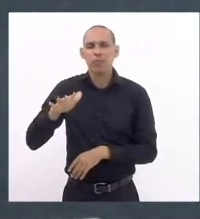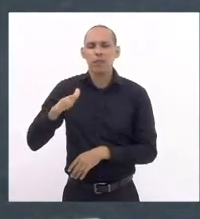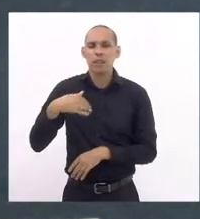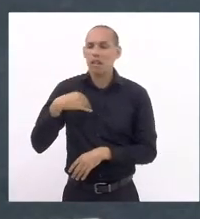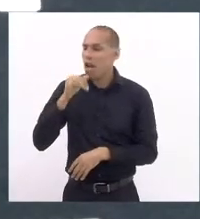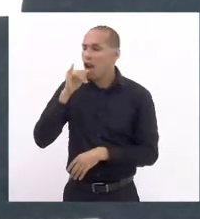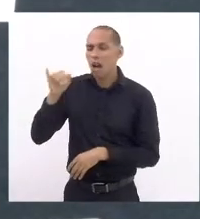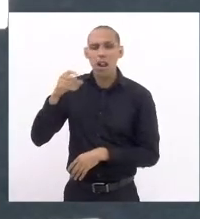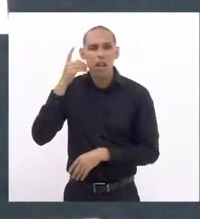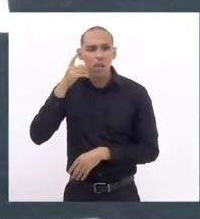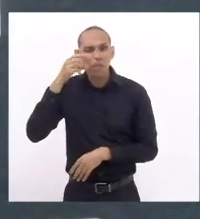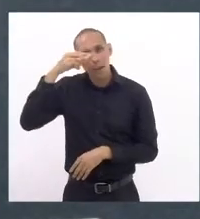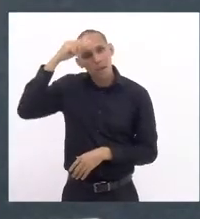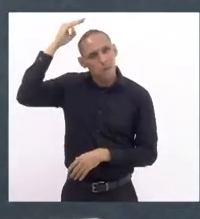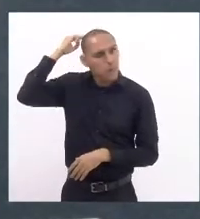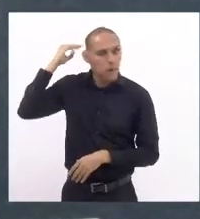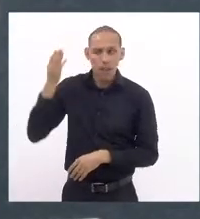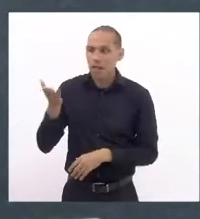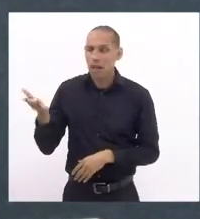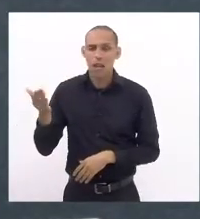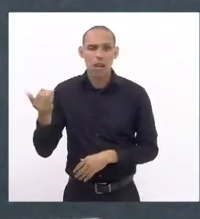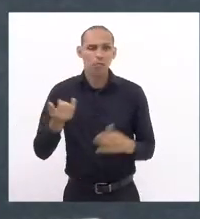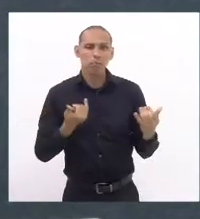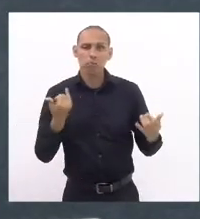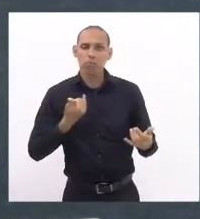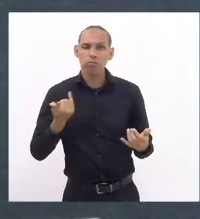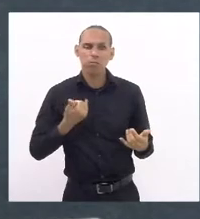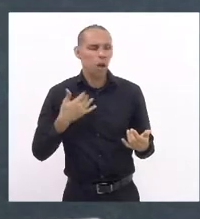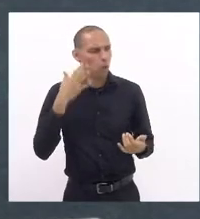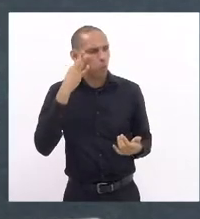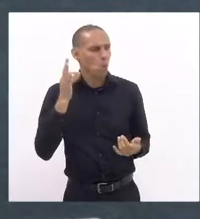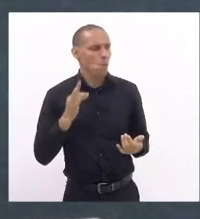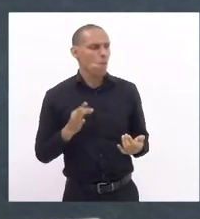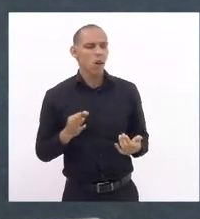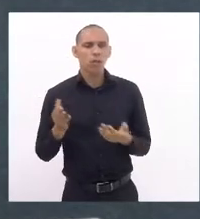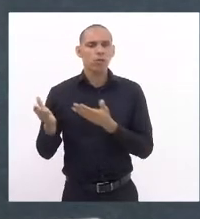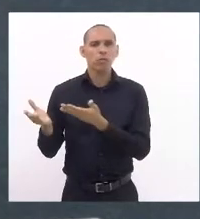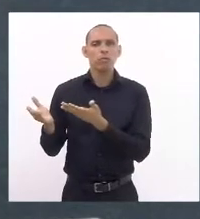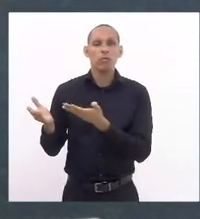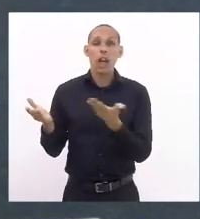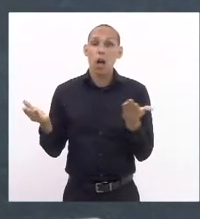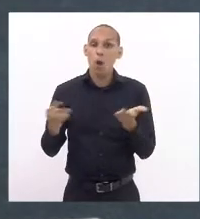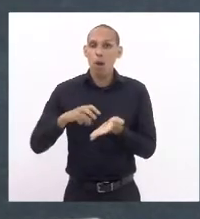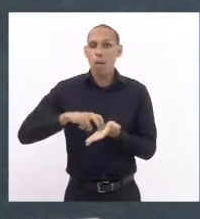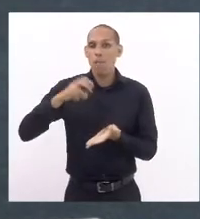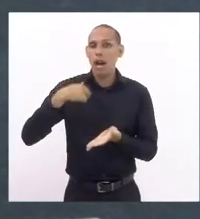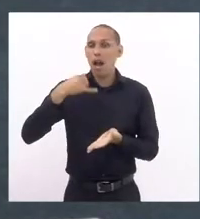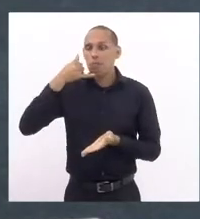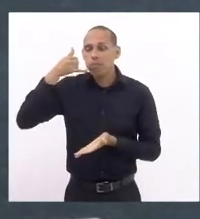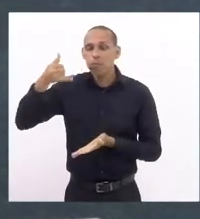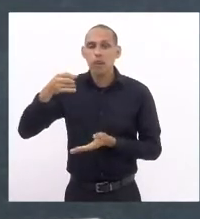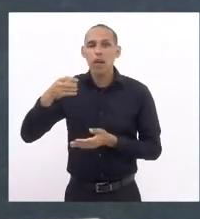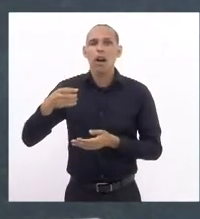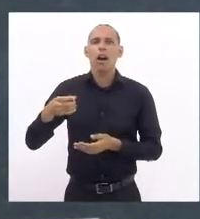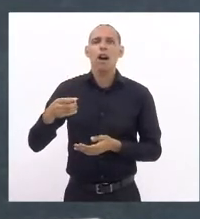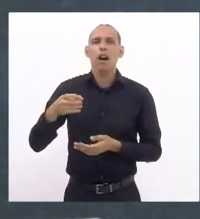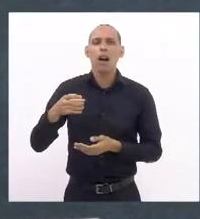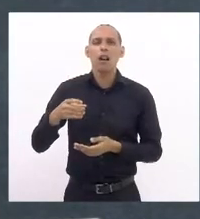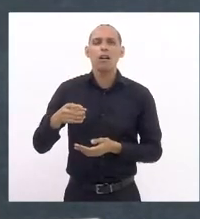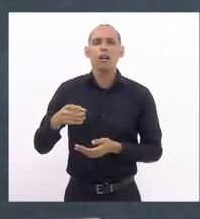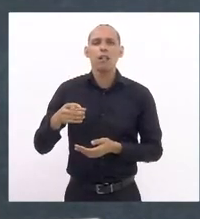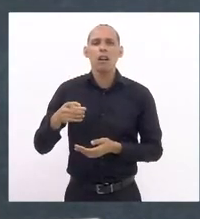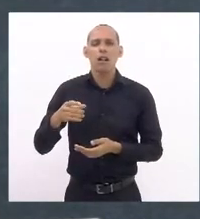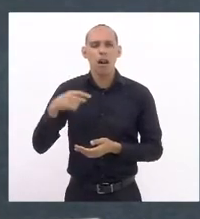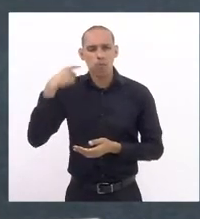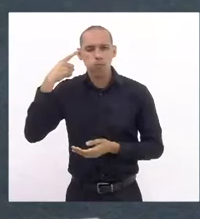o deputado Márcio Pacheco aqui, ele disse que não tinha conhecimento. Hoje, pela manhã, eu liguei para o doutor Bruno, na PGE, porque